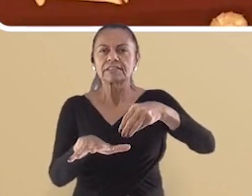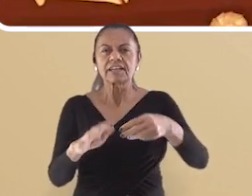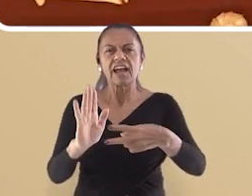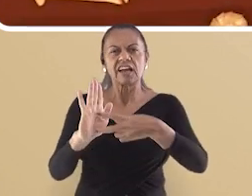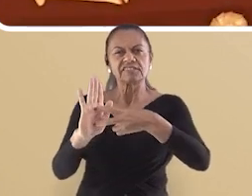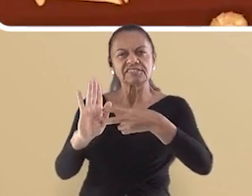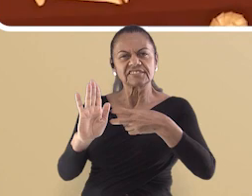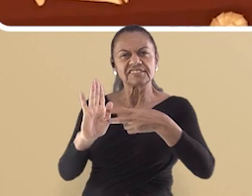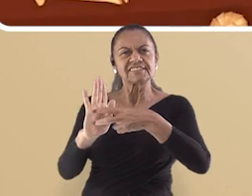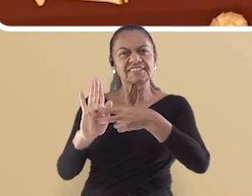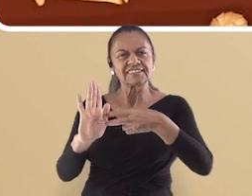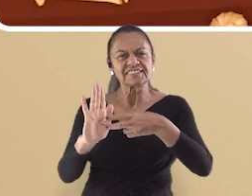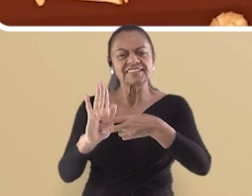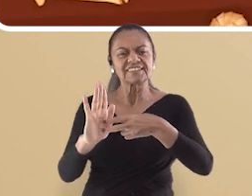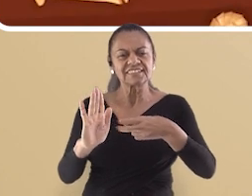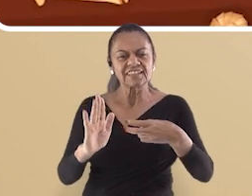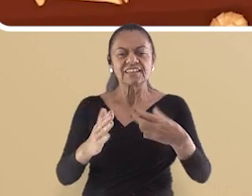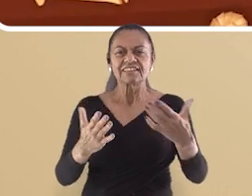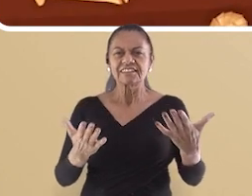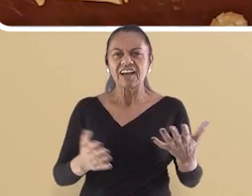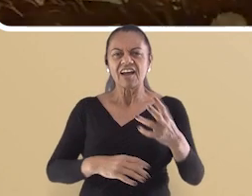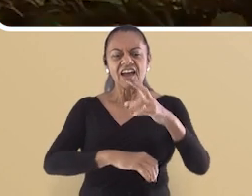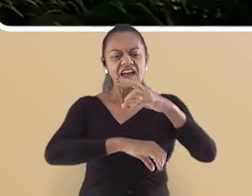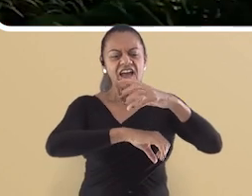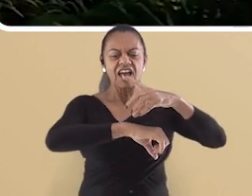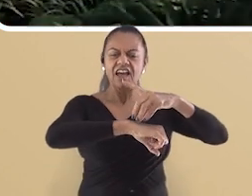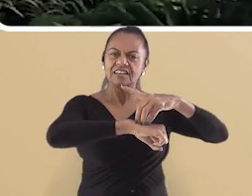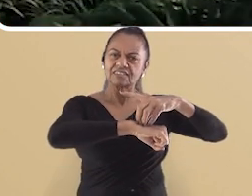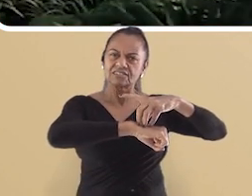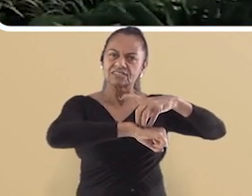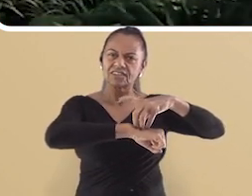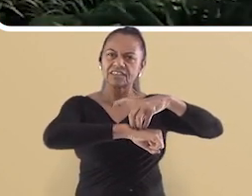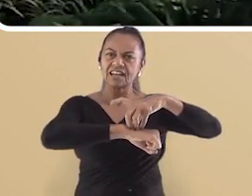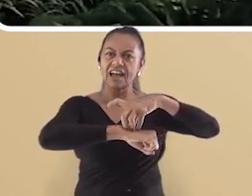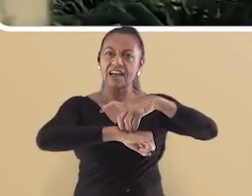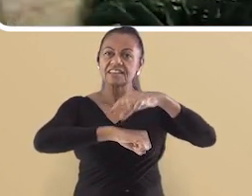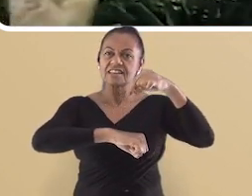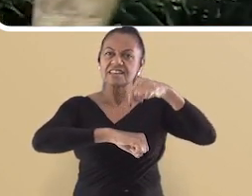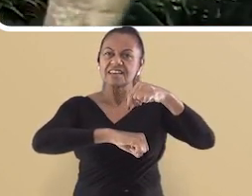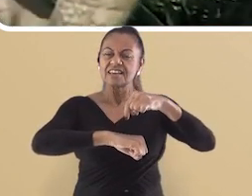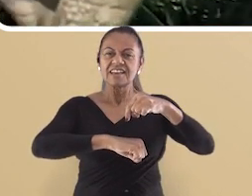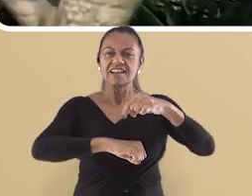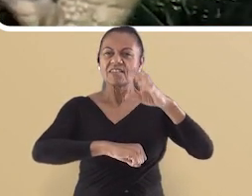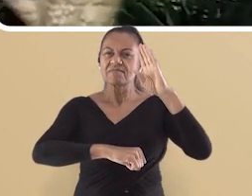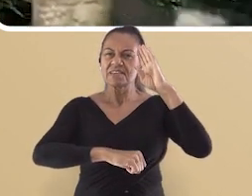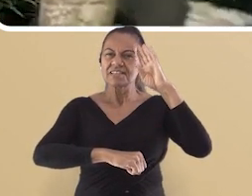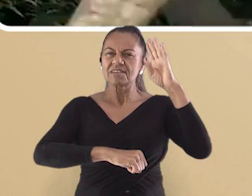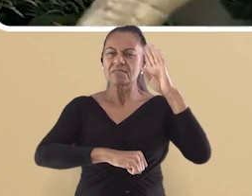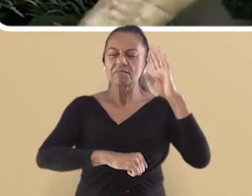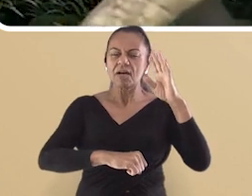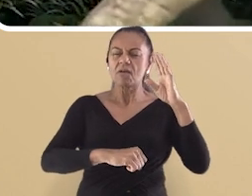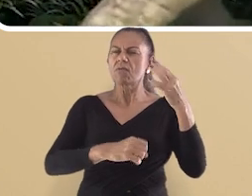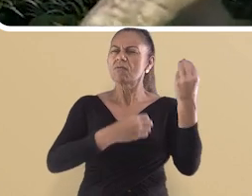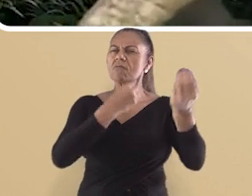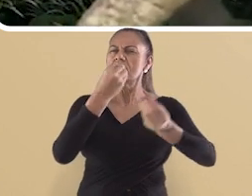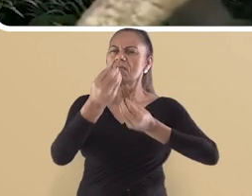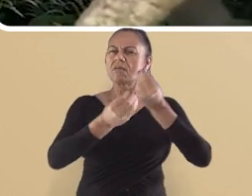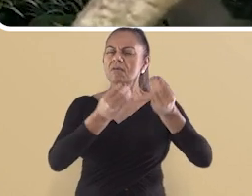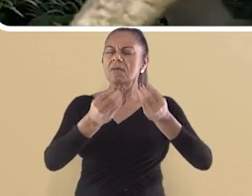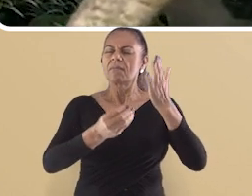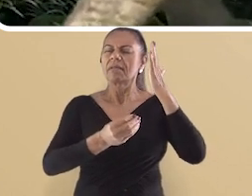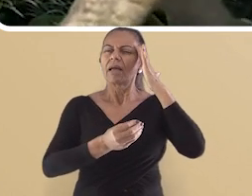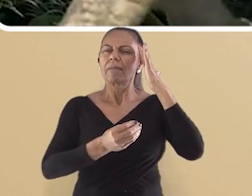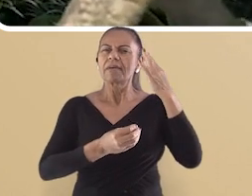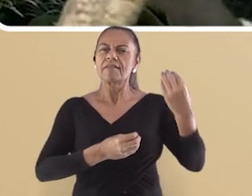processo de fossilização está finalizado. Já que os dinossauros são as grandes estrelas quando falamos em fósseis, como